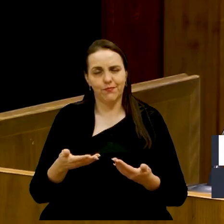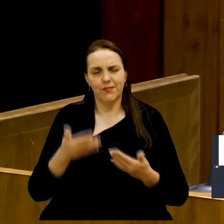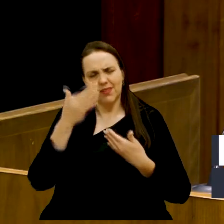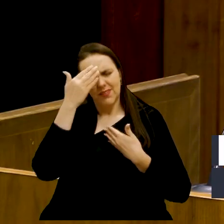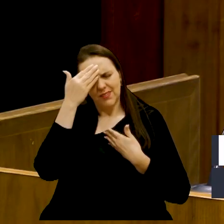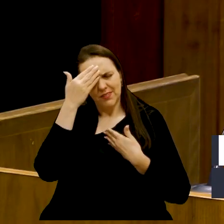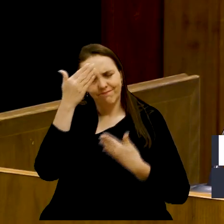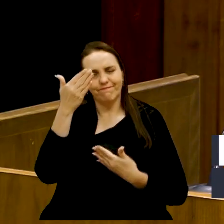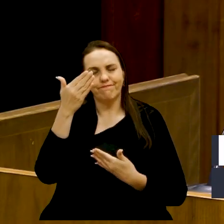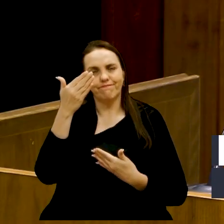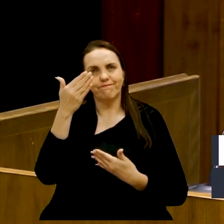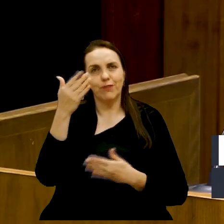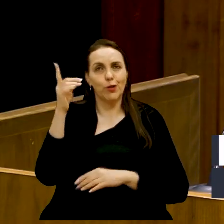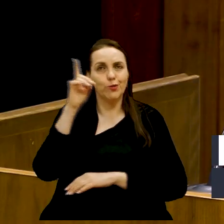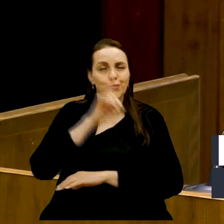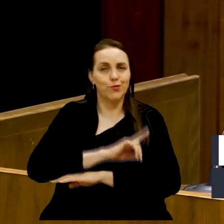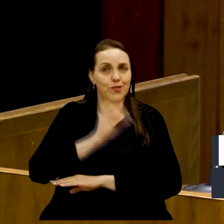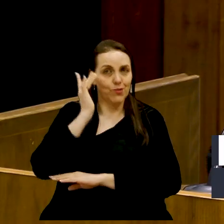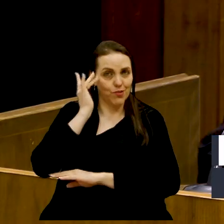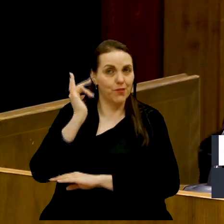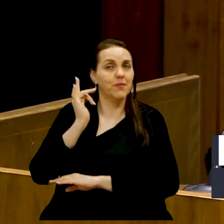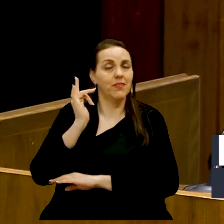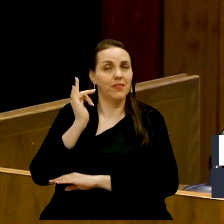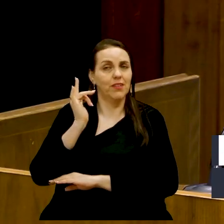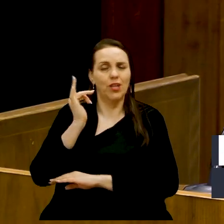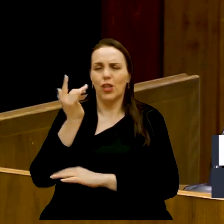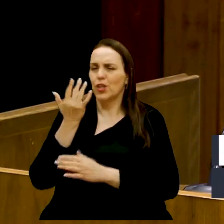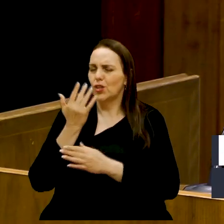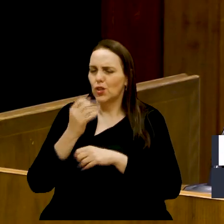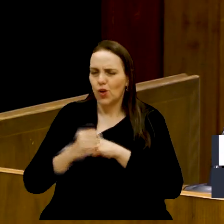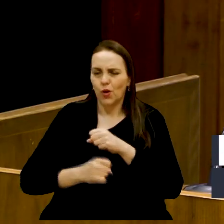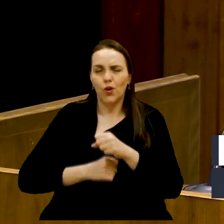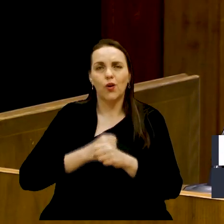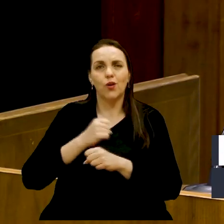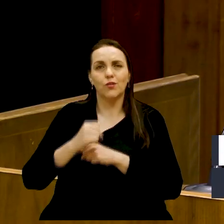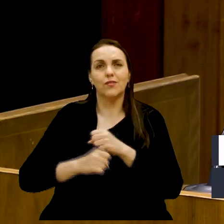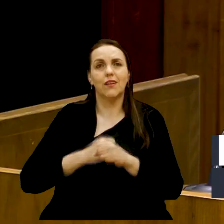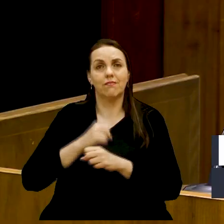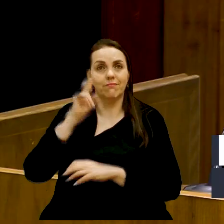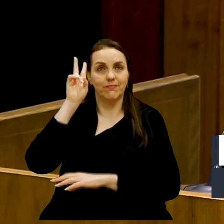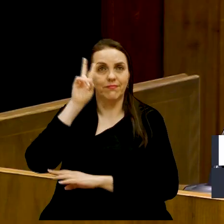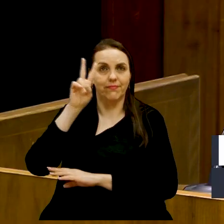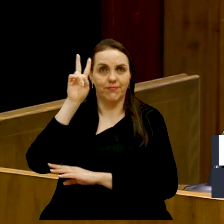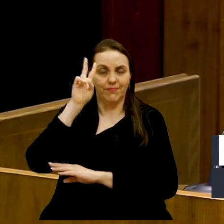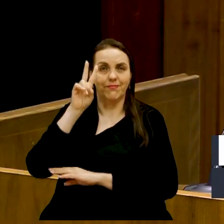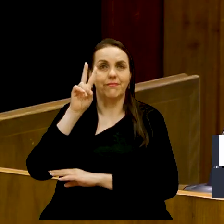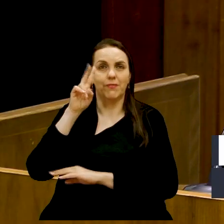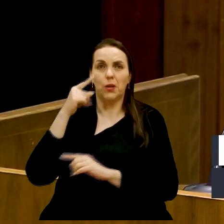agradecimento para o dia de amanhã que virá. E todos os anos a gente tem que lembrar,